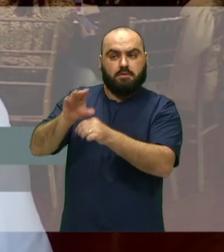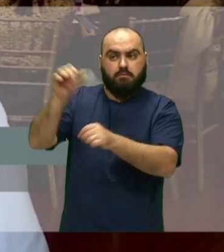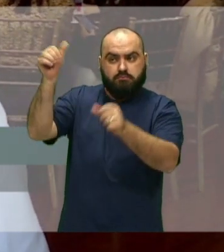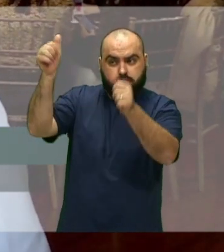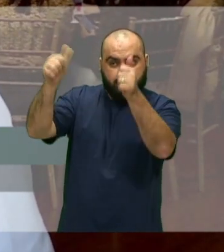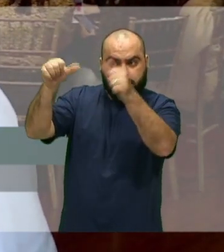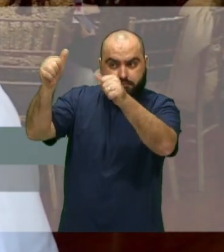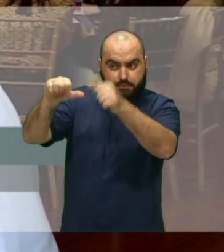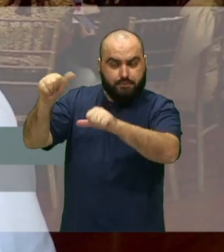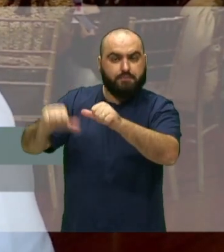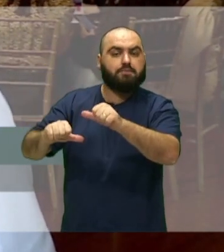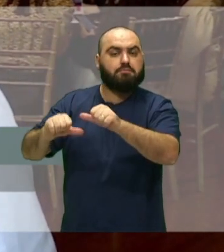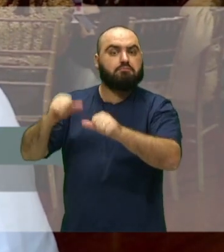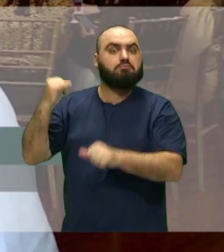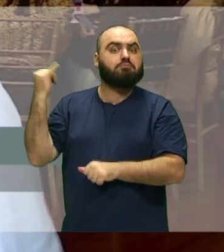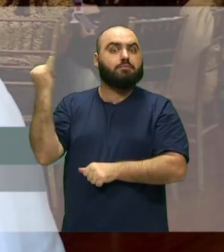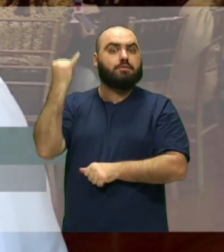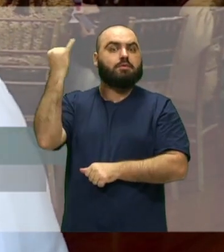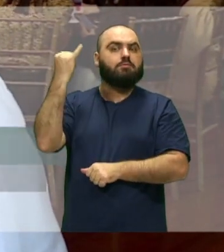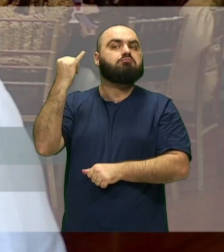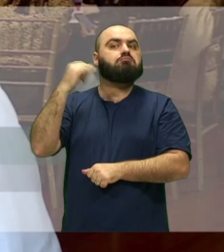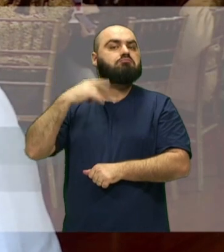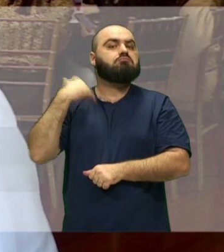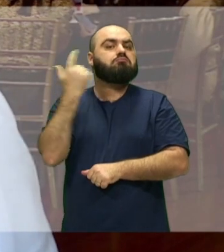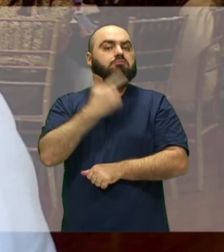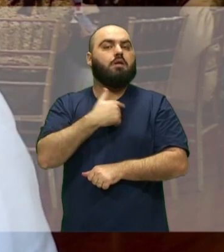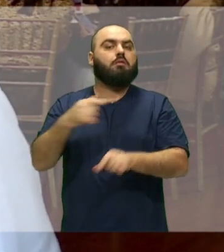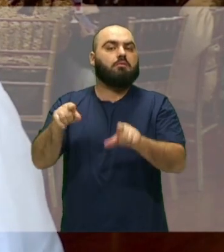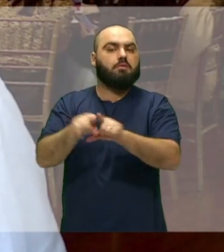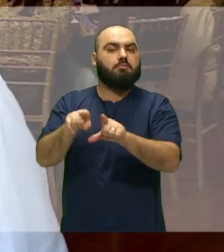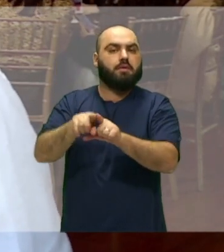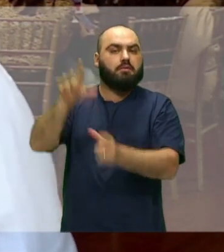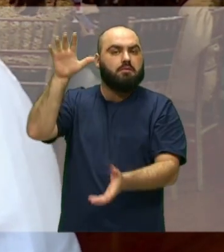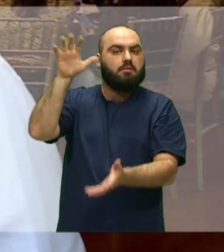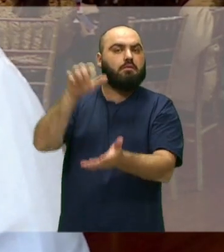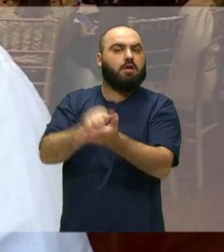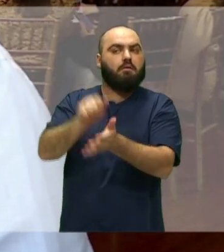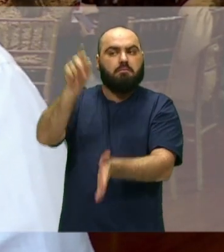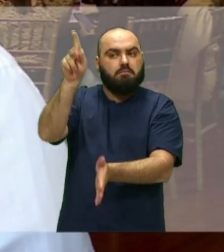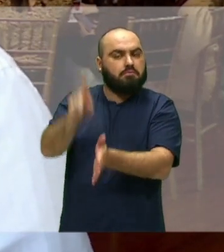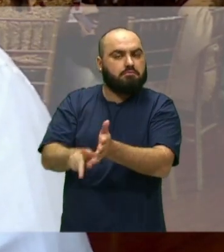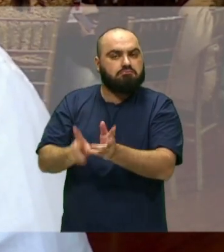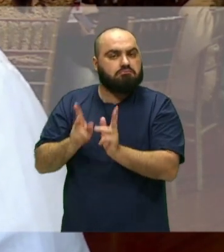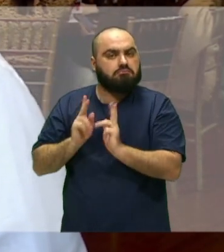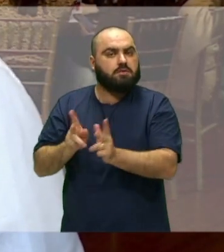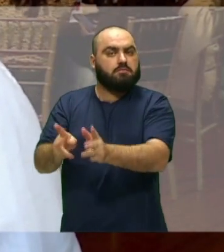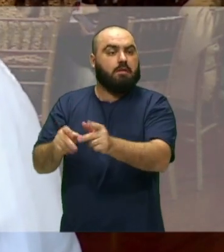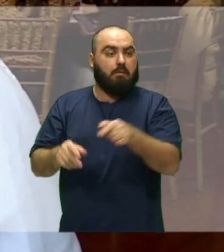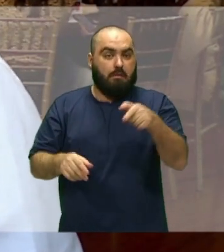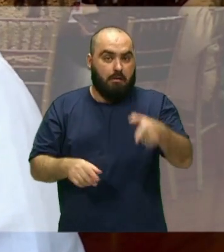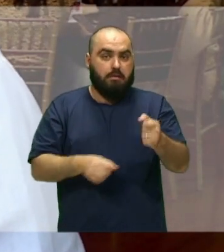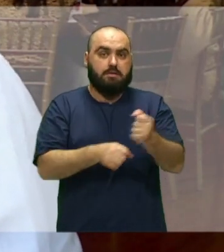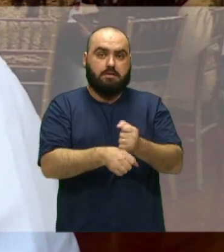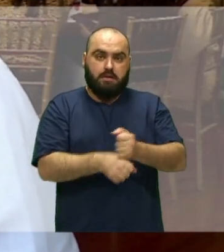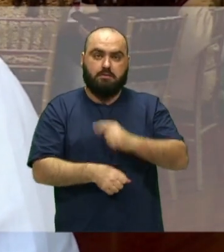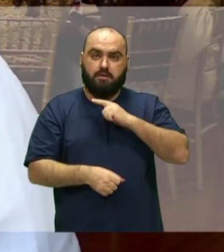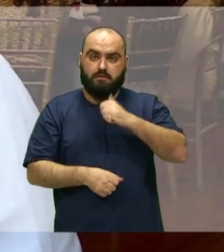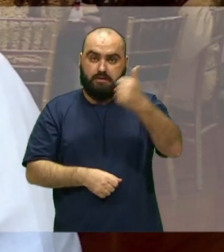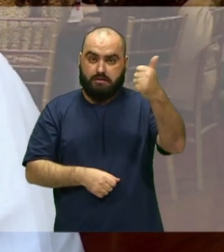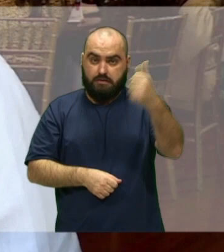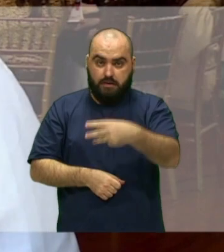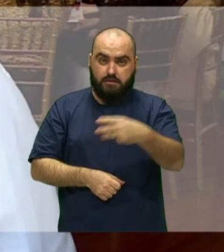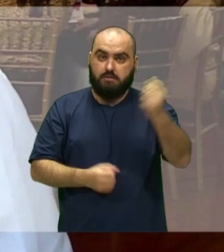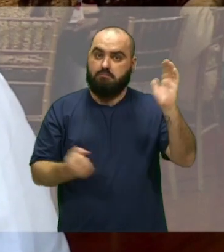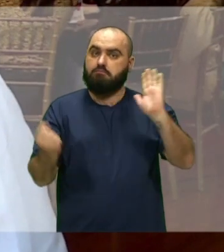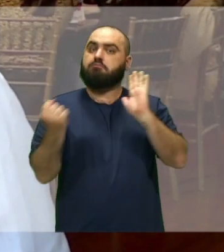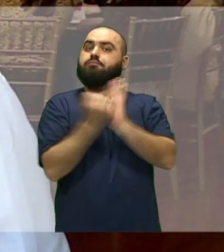é super importante e a gente também sempre inscreve projetos todos os anos né esse ano então a gente recebeu 13 selos a gente fica feliz porque o